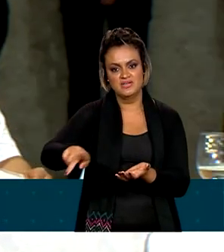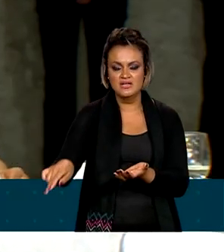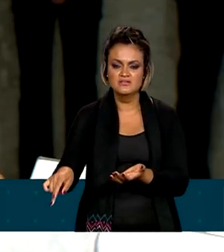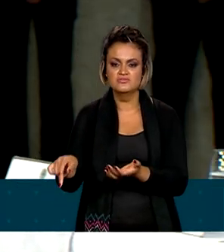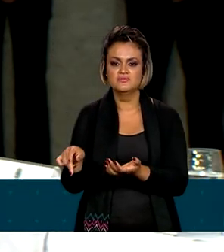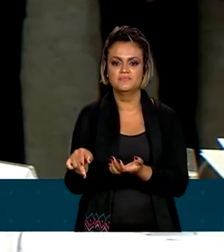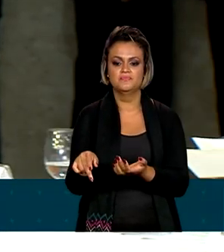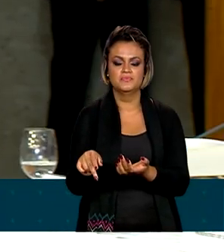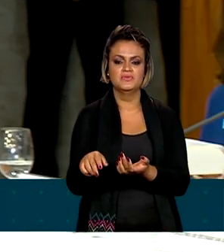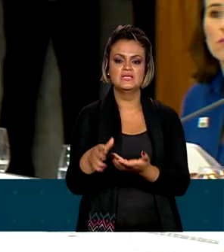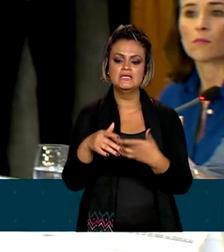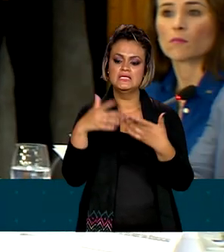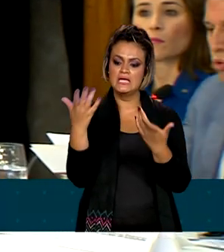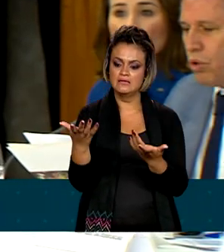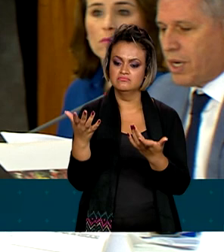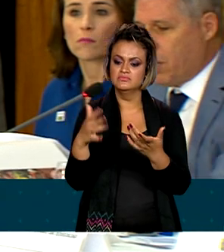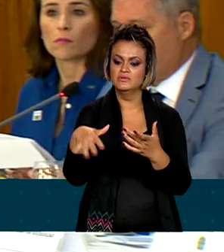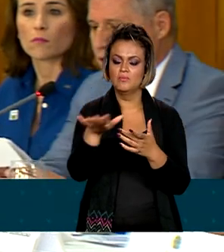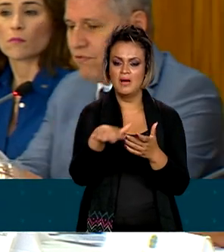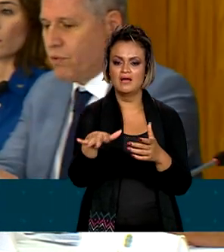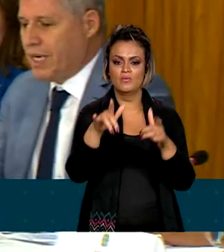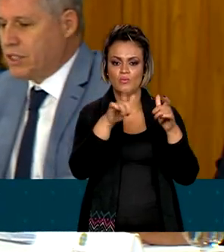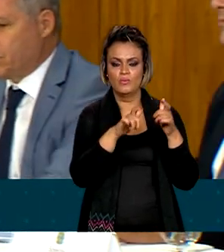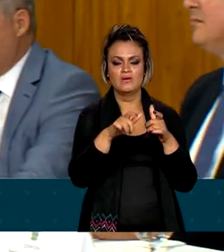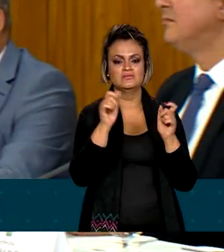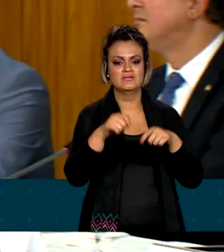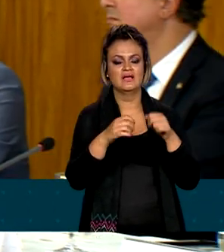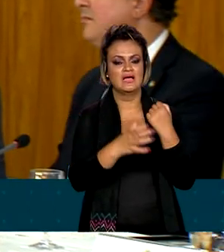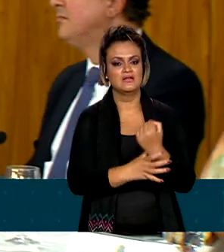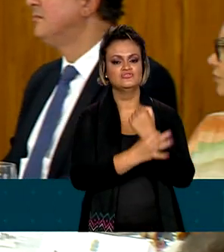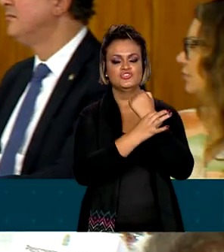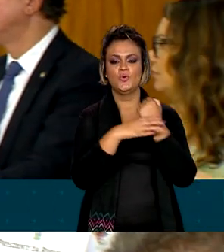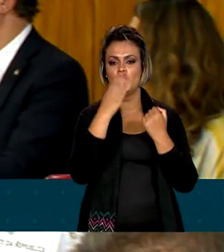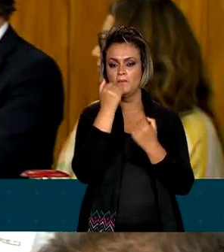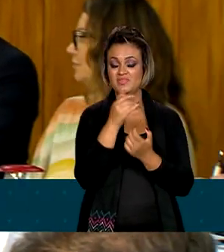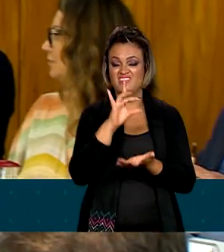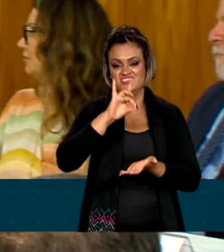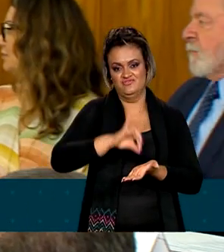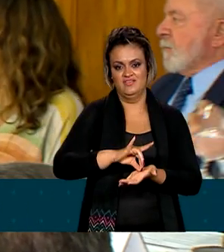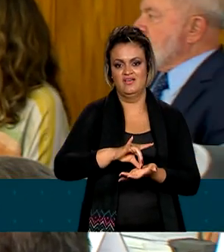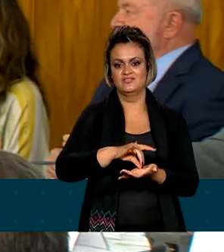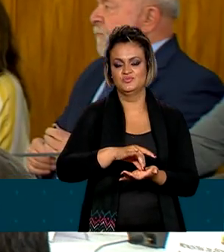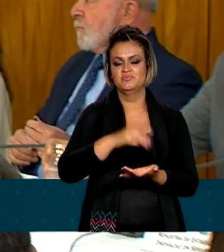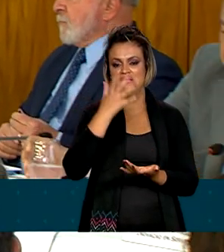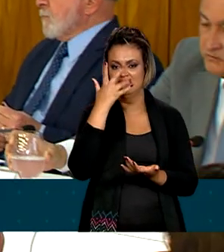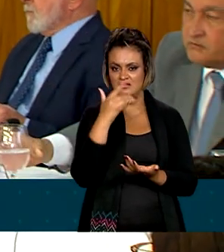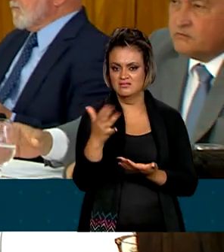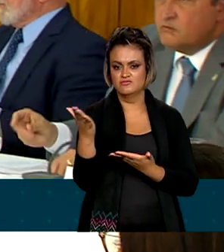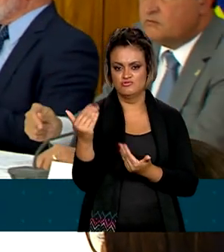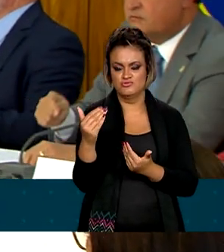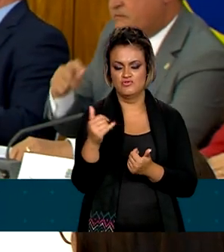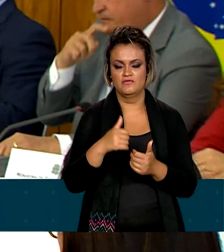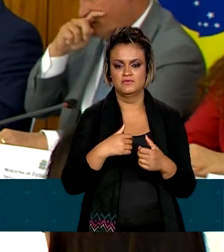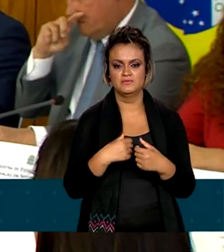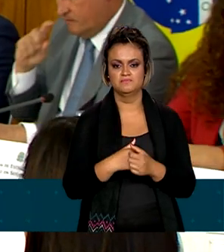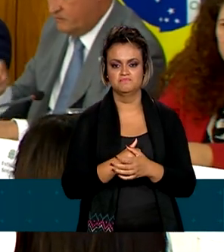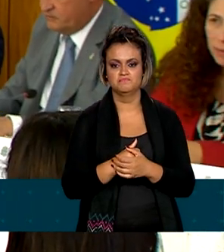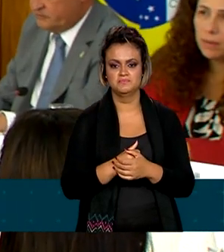diversificados, produzidos em âmbito local, que vão garantir a comida de verdade das nossas crianças e